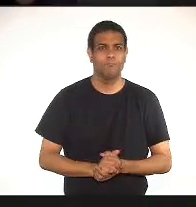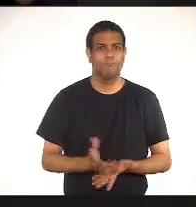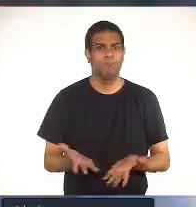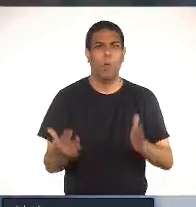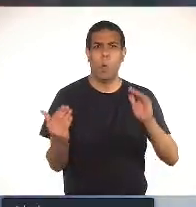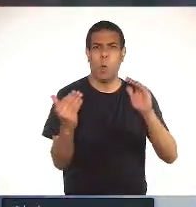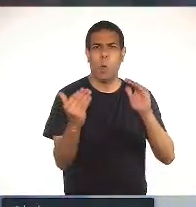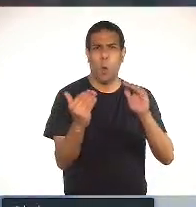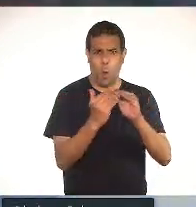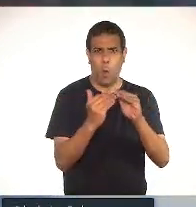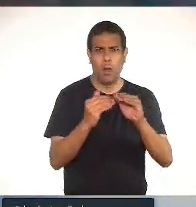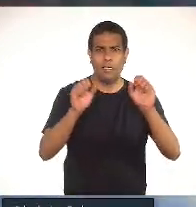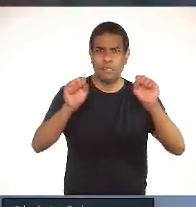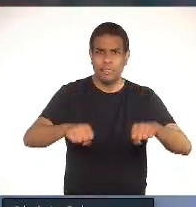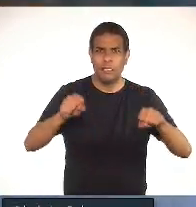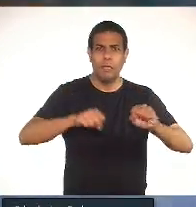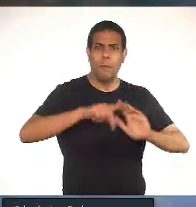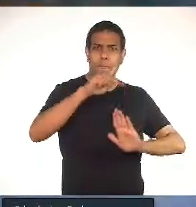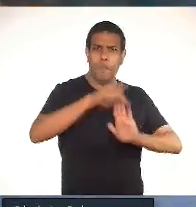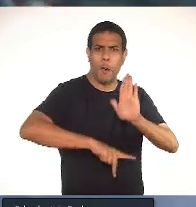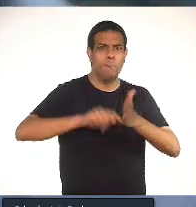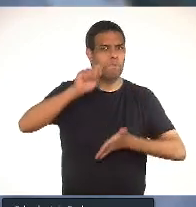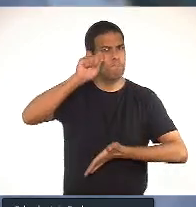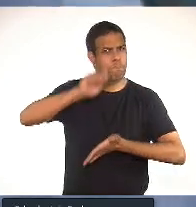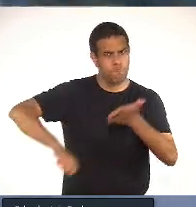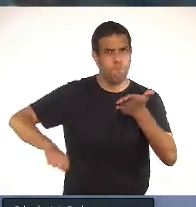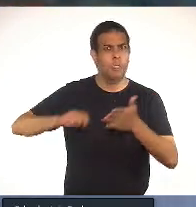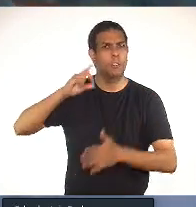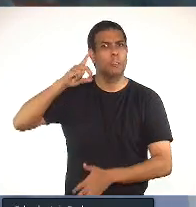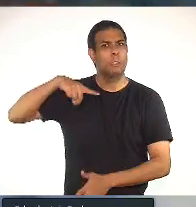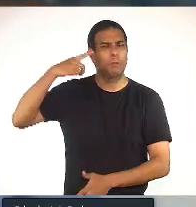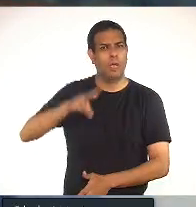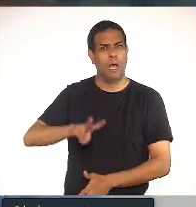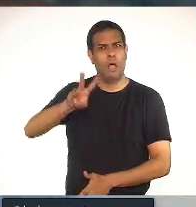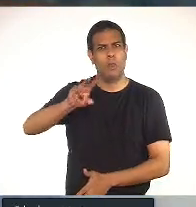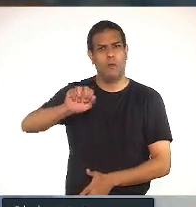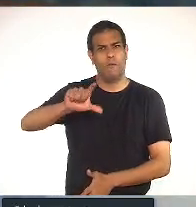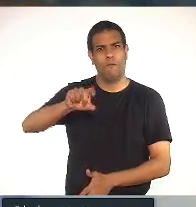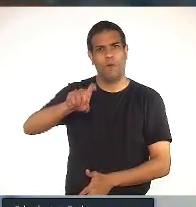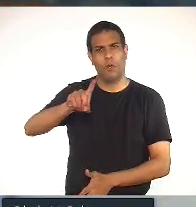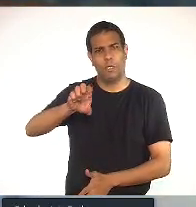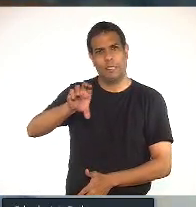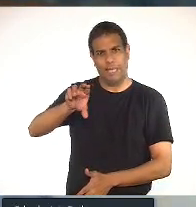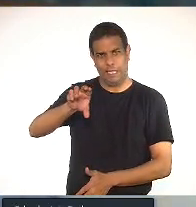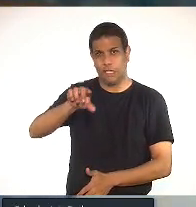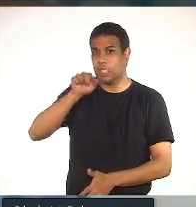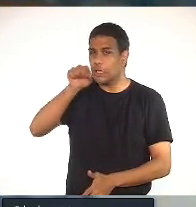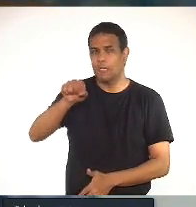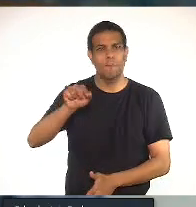Presidente, projeto de autoria do deputado Valdec Carneiro é um projeto muito bom.